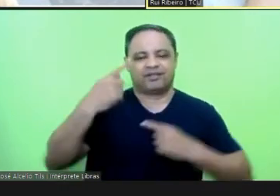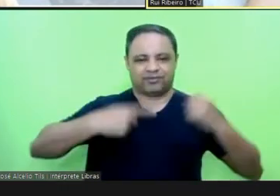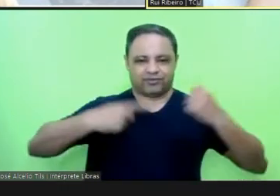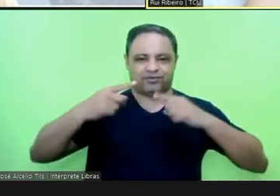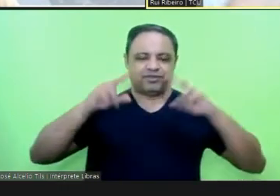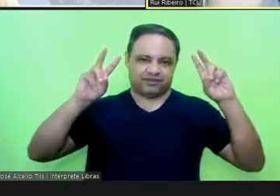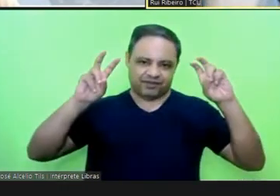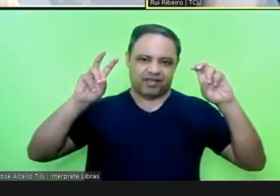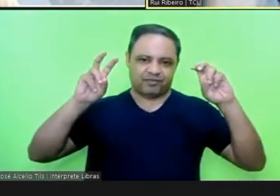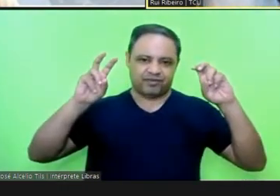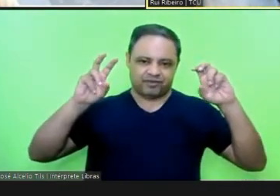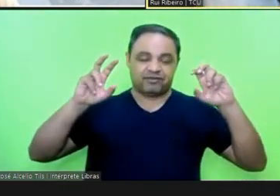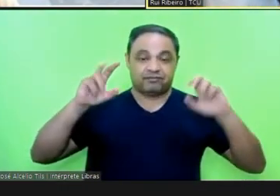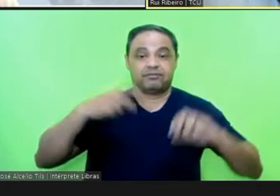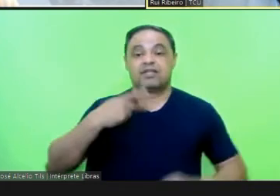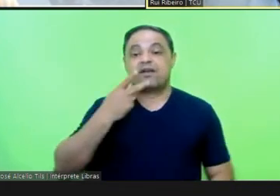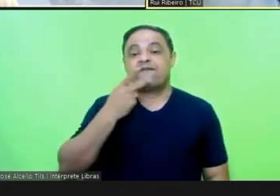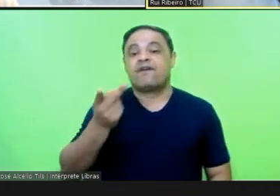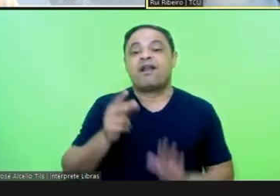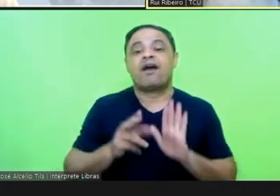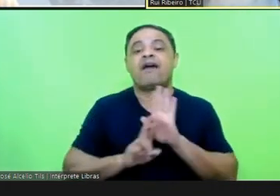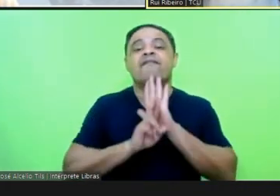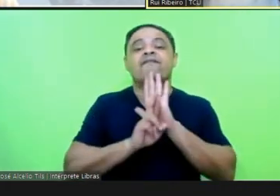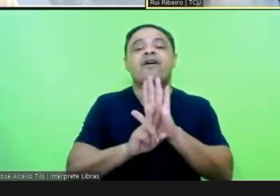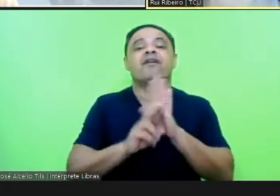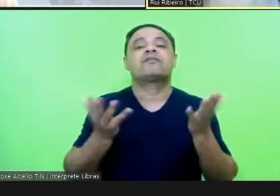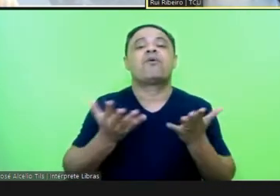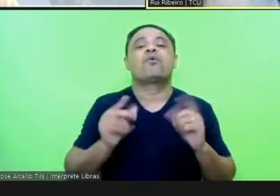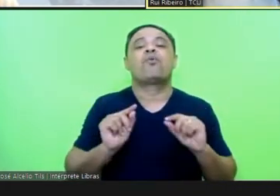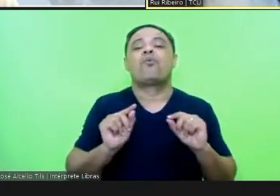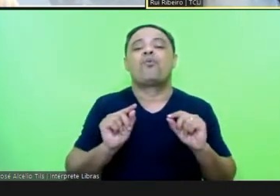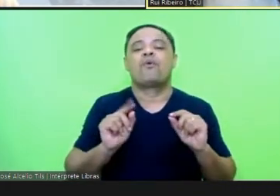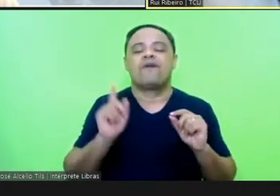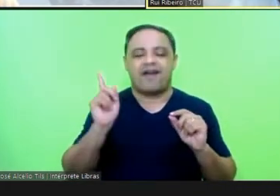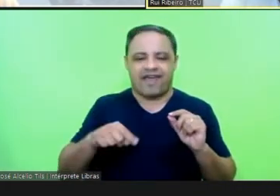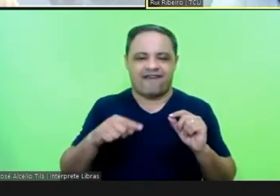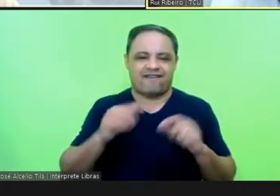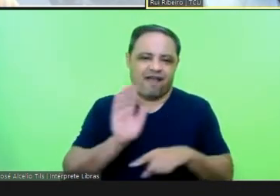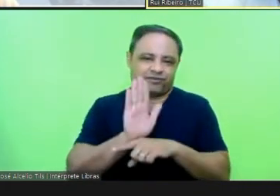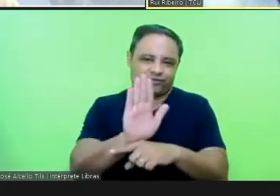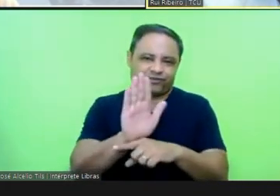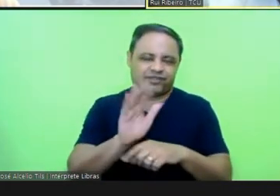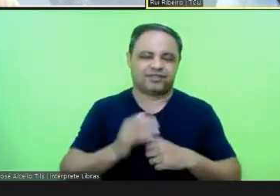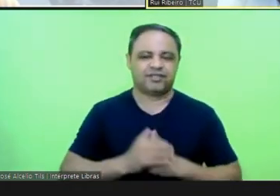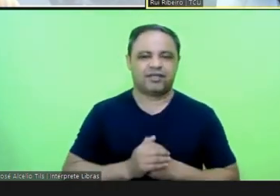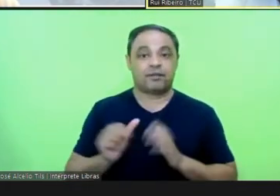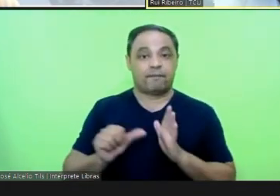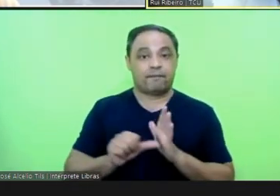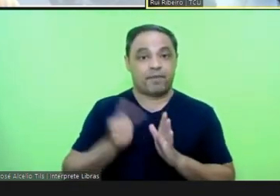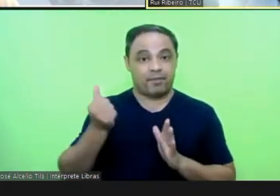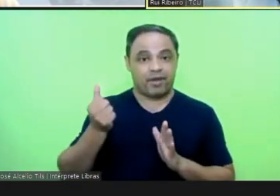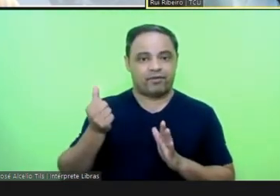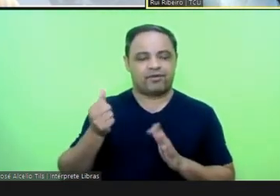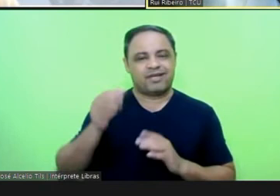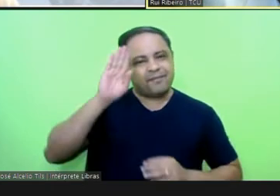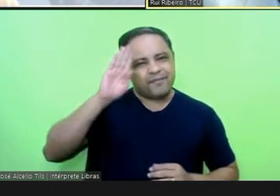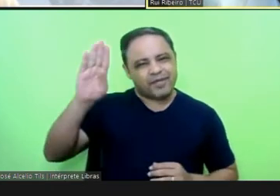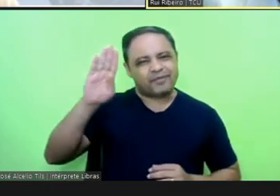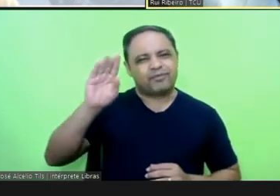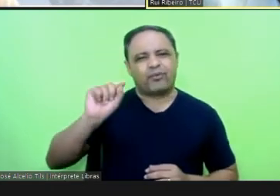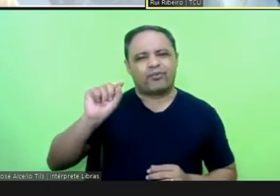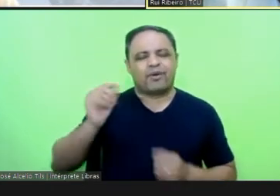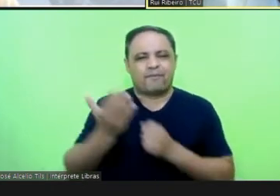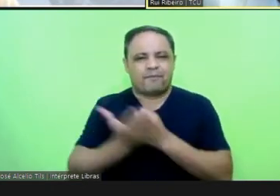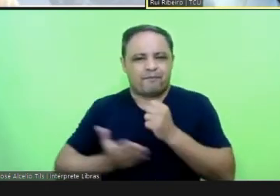O que eu diria que a gente tem como referência hoje e que ajuda nisso? Primeira coisa, um dos princípios básicos